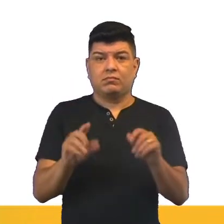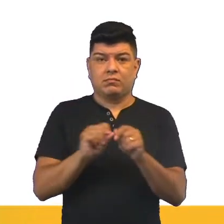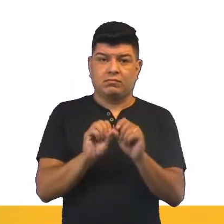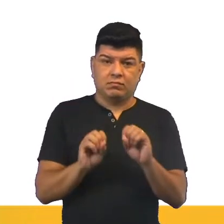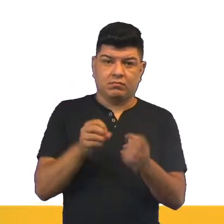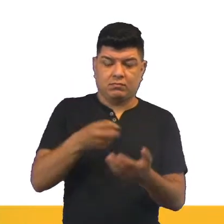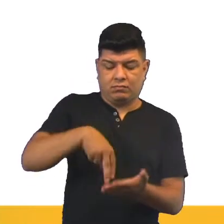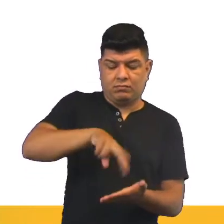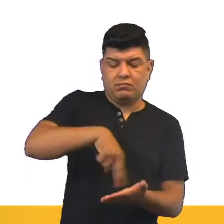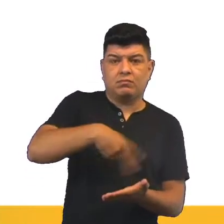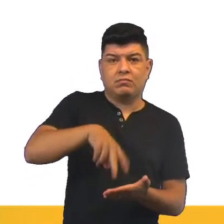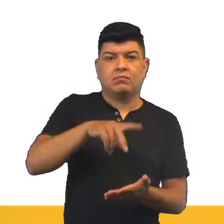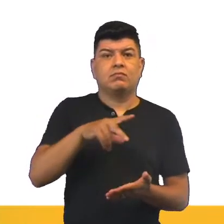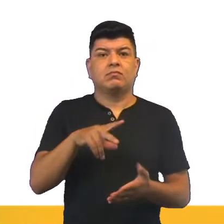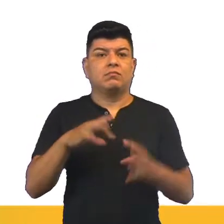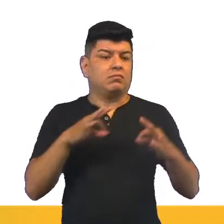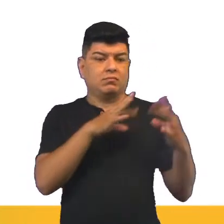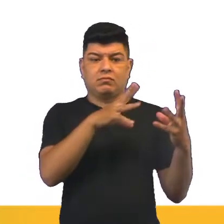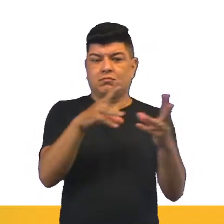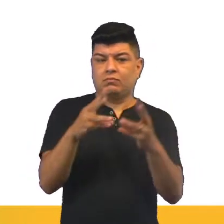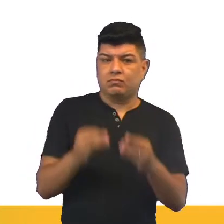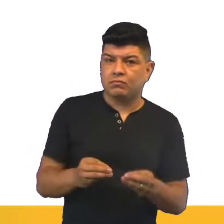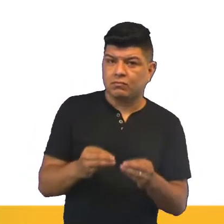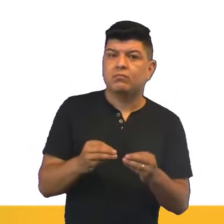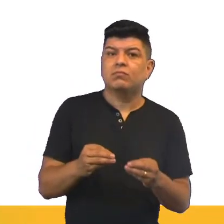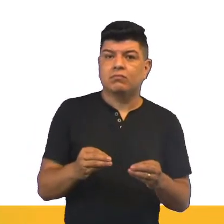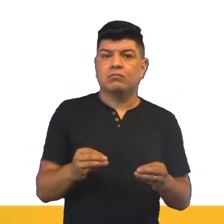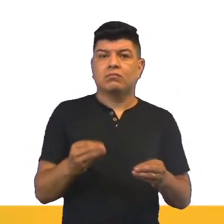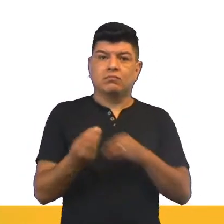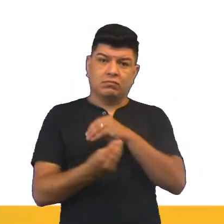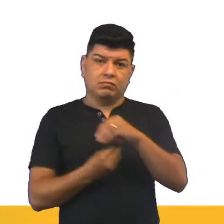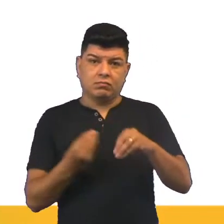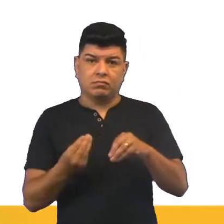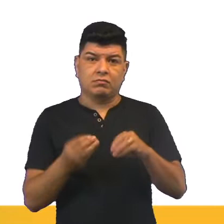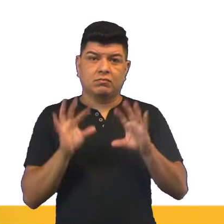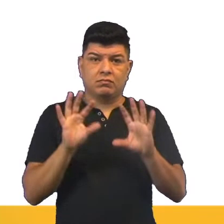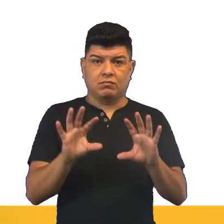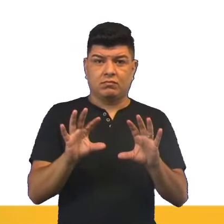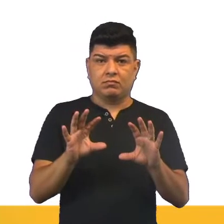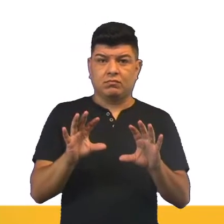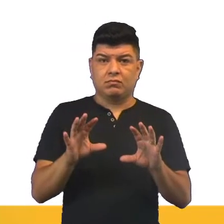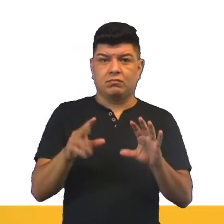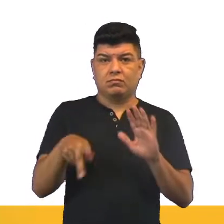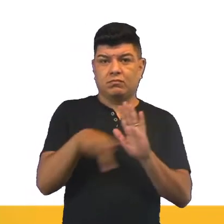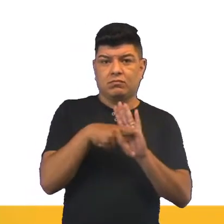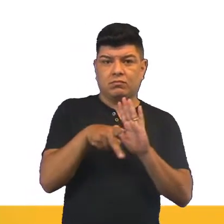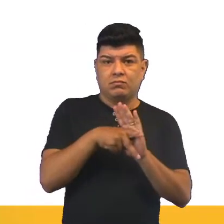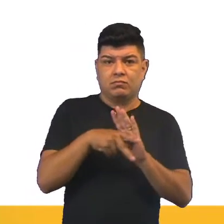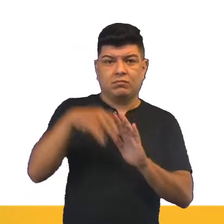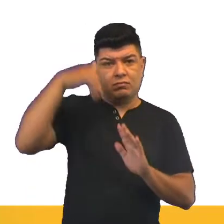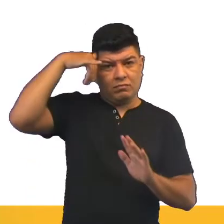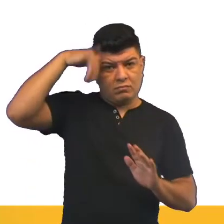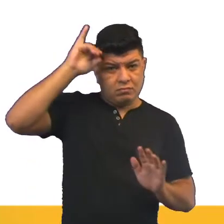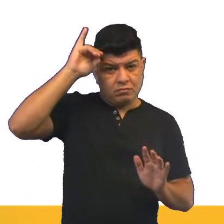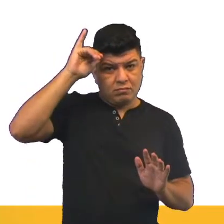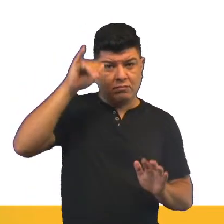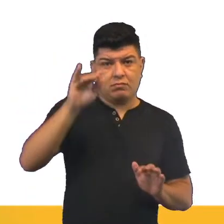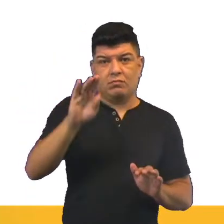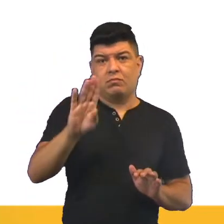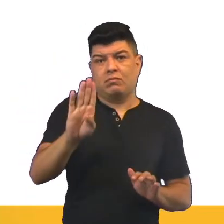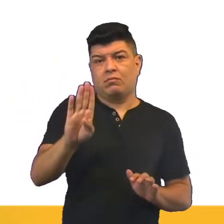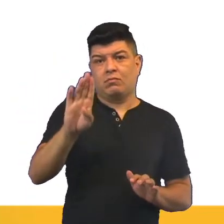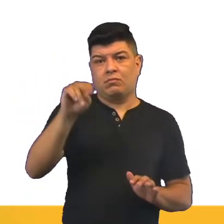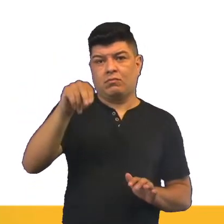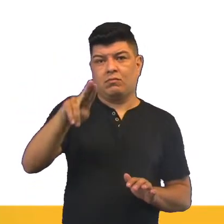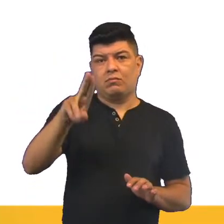suas danças, né? Então, tudo aí é em torno do querido e do boi bumbá, né?